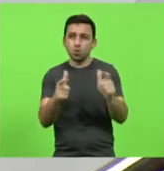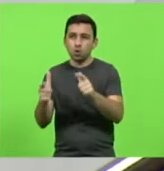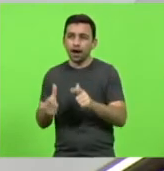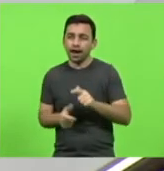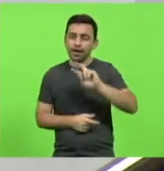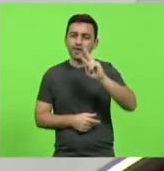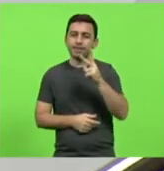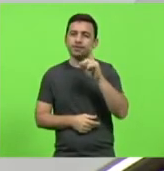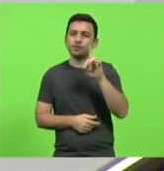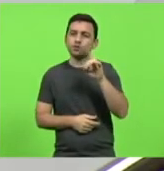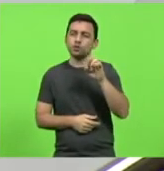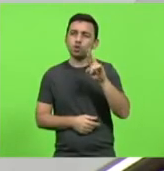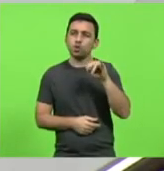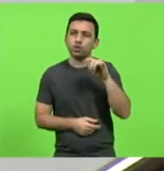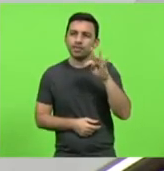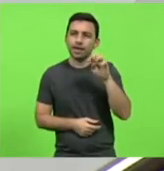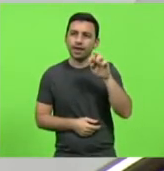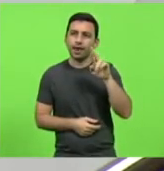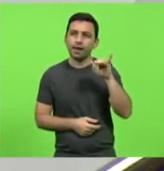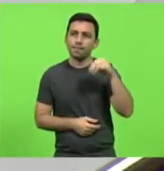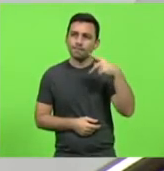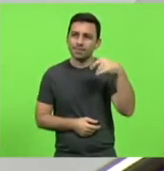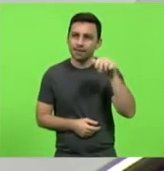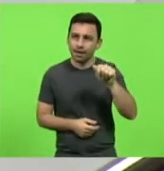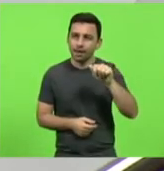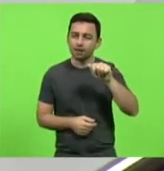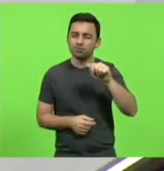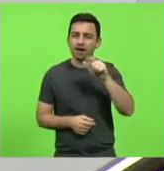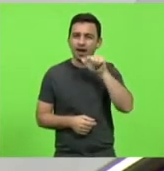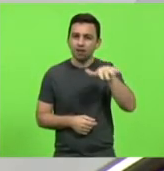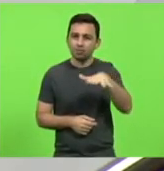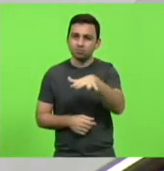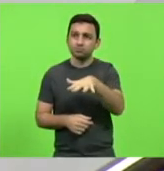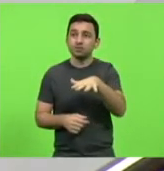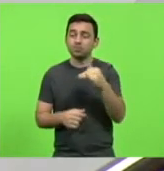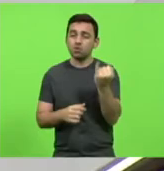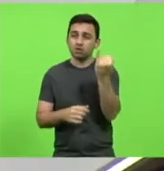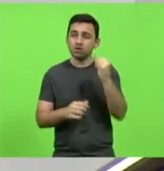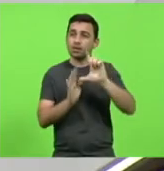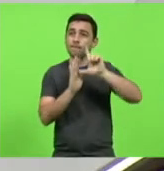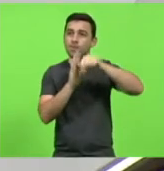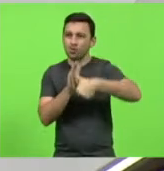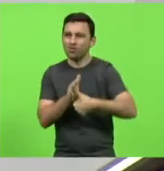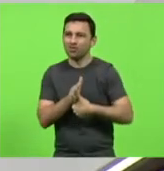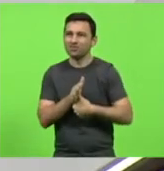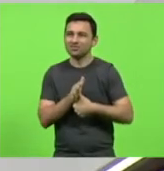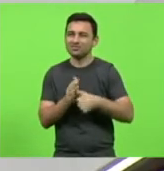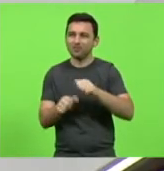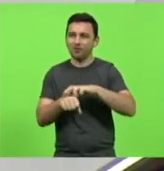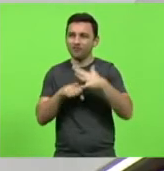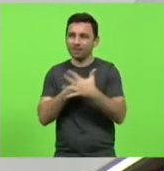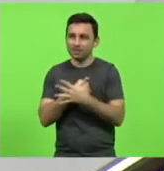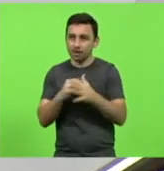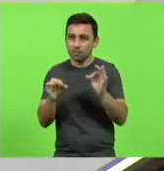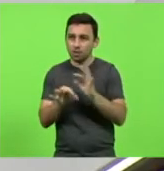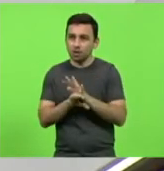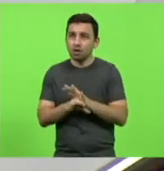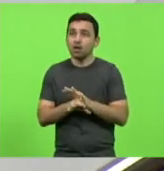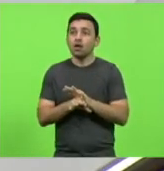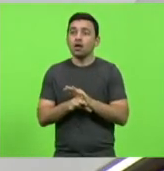hidroterapia. Agora, após a Covid, serão muito importantes. Por quê? Porque a pessoa precisa ter